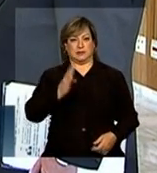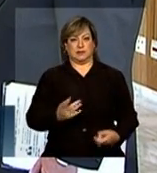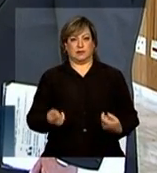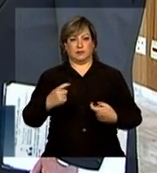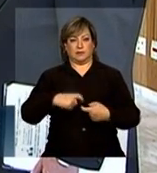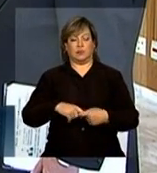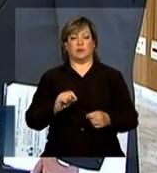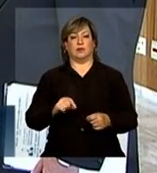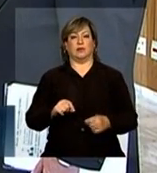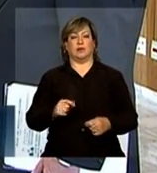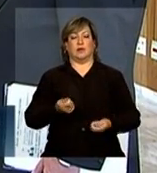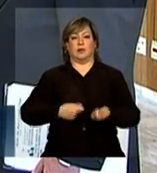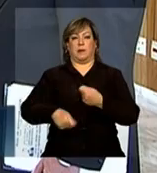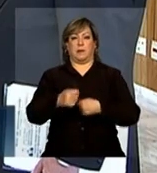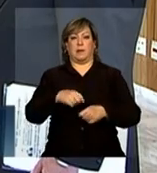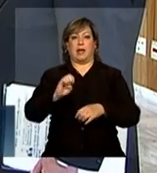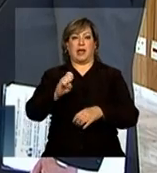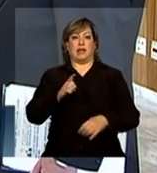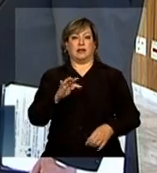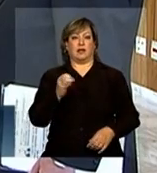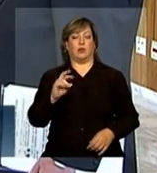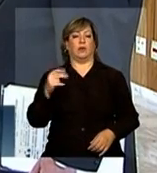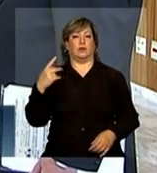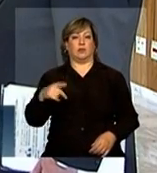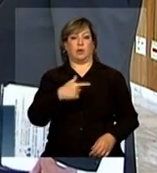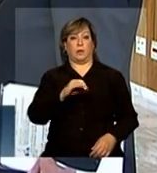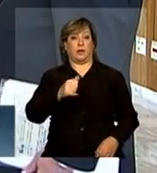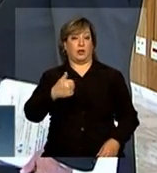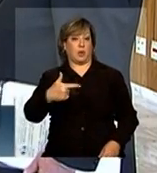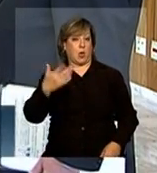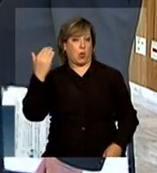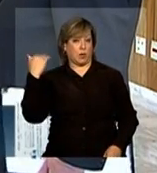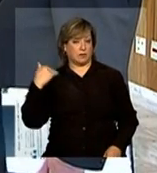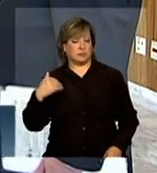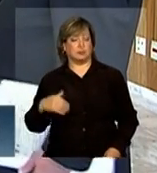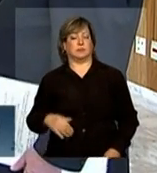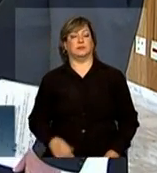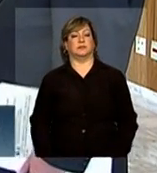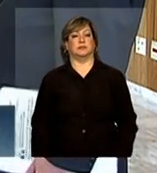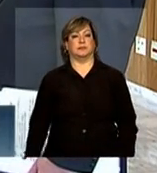no ranking do comércio exterior brasileiro de 2012,